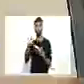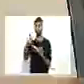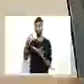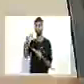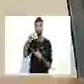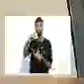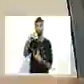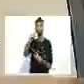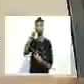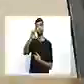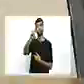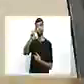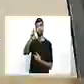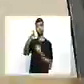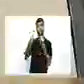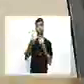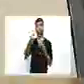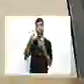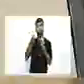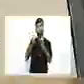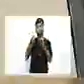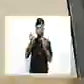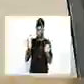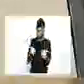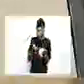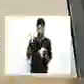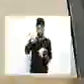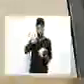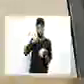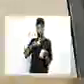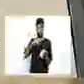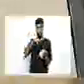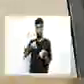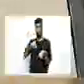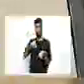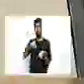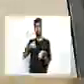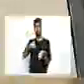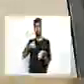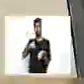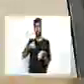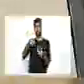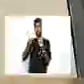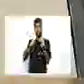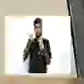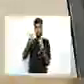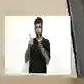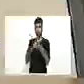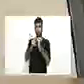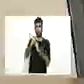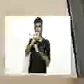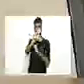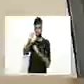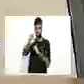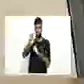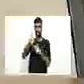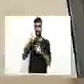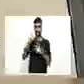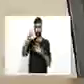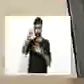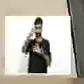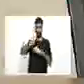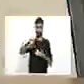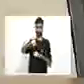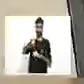Elder a respeito dos contêiners os contêiners e a a a a a a dinâmica do Saio hoje é retirar os contêiners